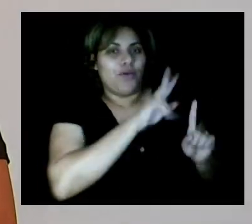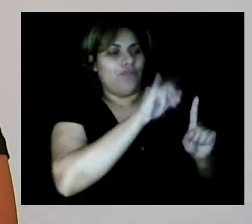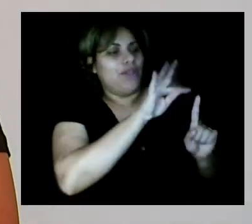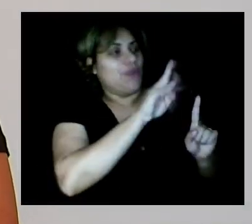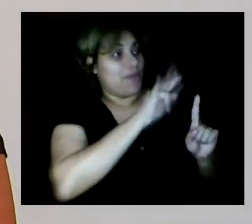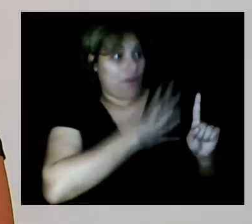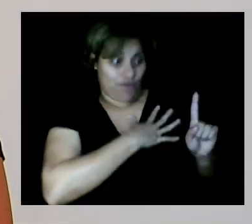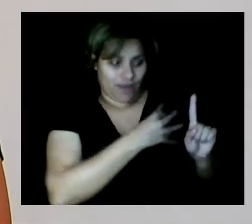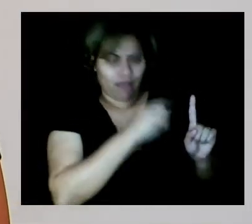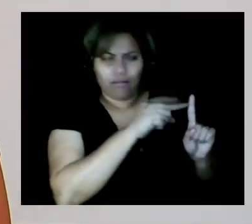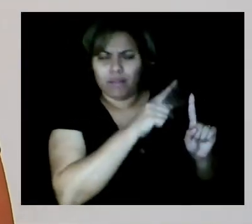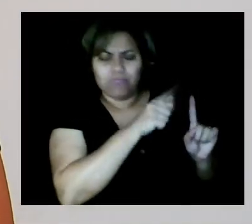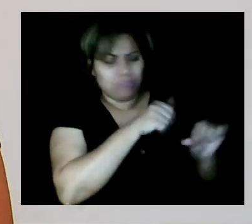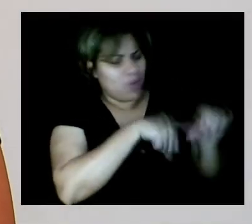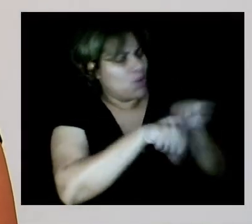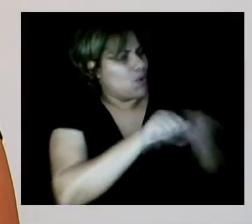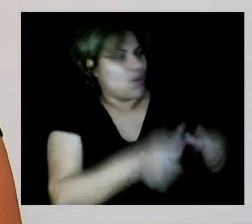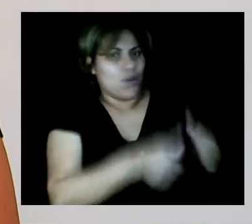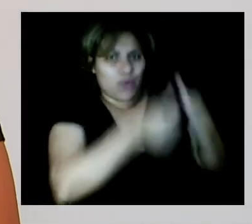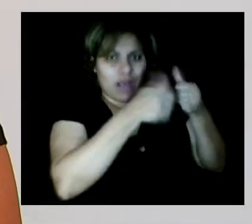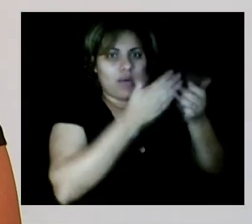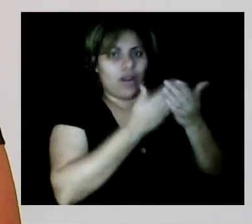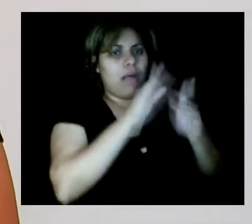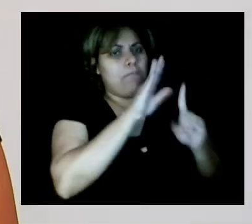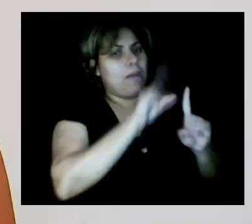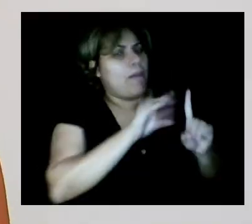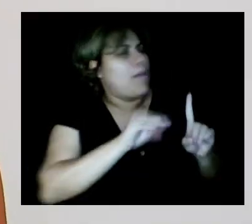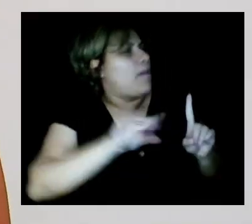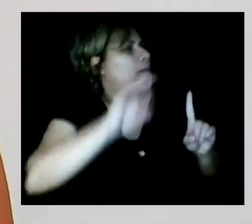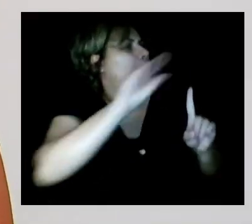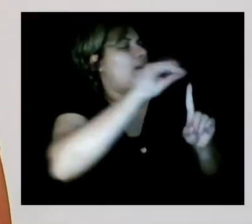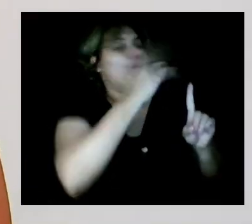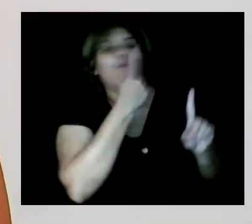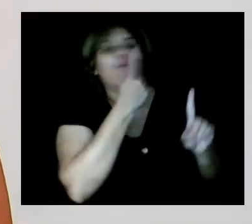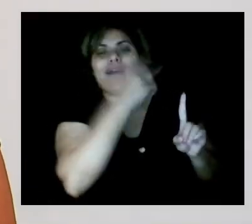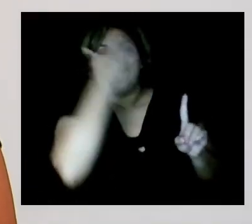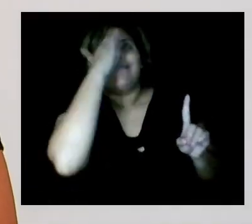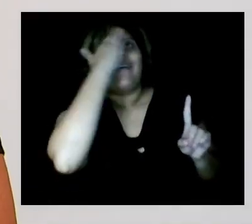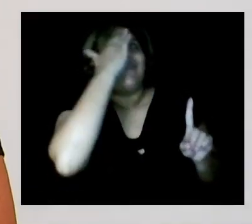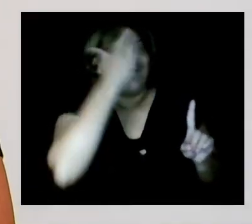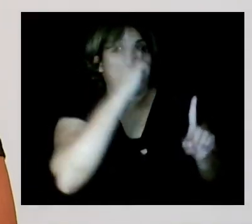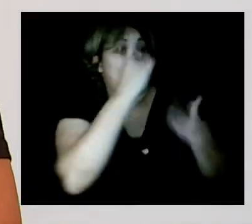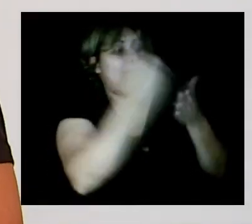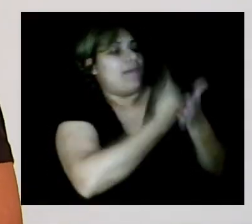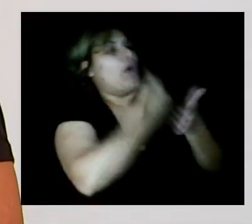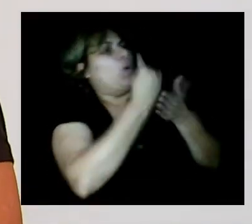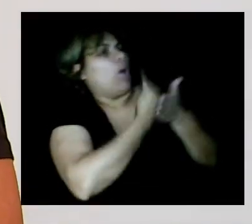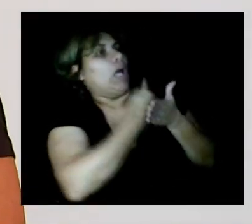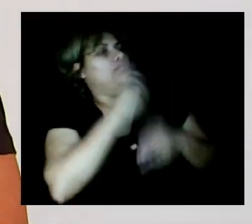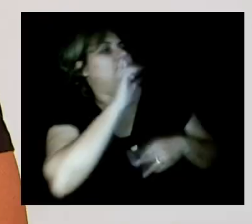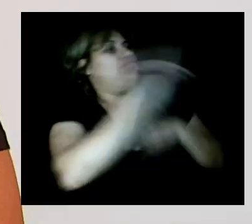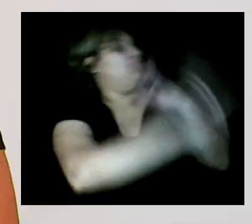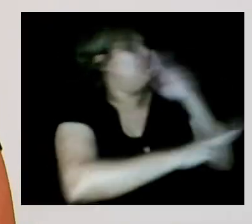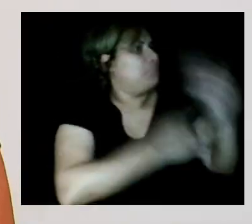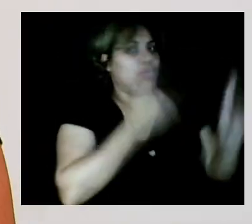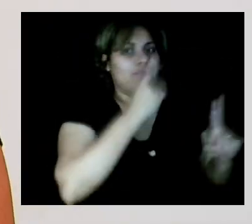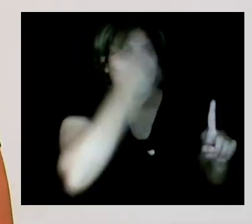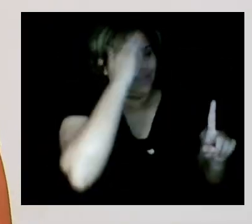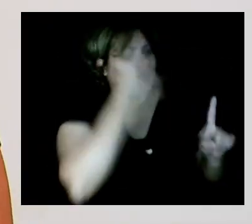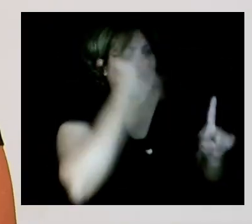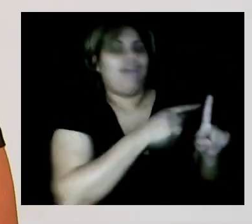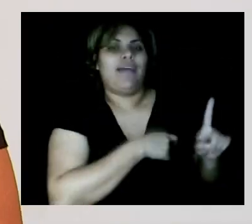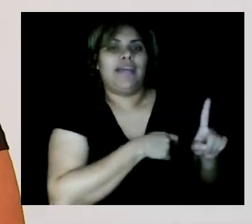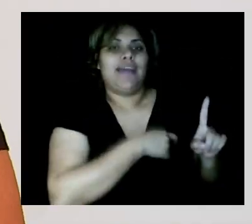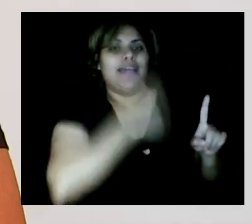uma pessoa verbal, com entendimento de perguntas e respostas, compreendeu o que estava sendo solicitado,